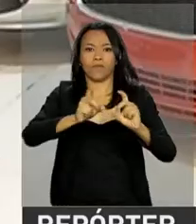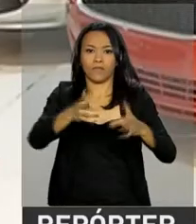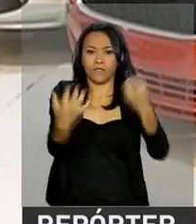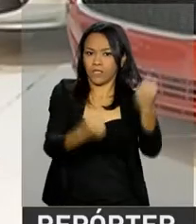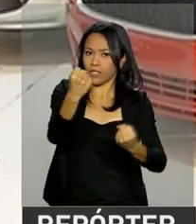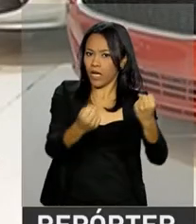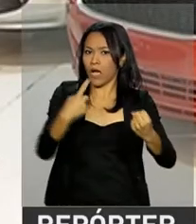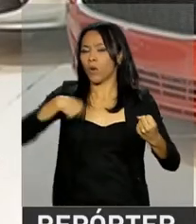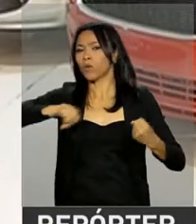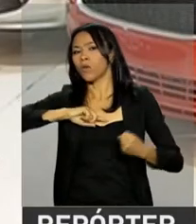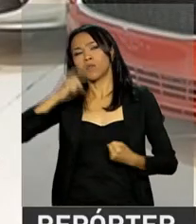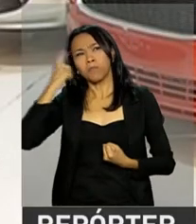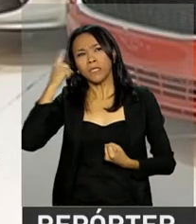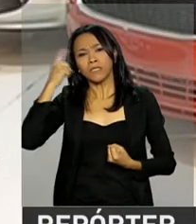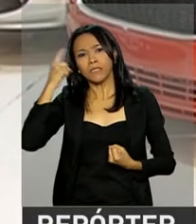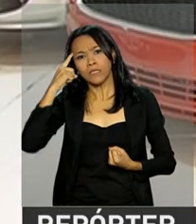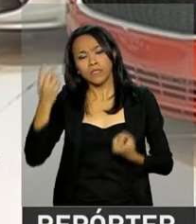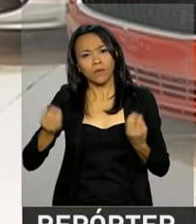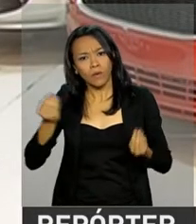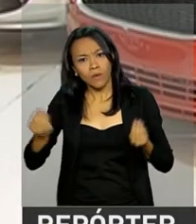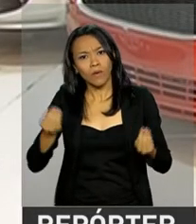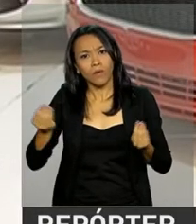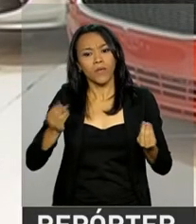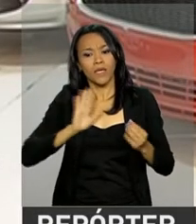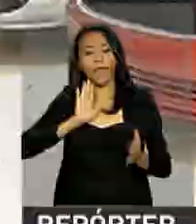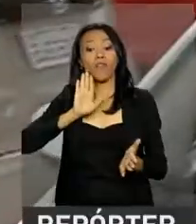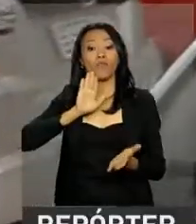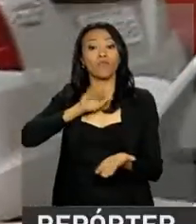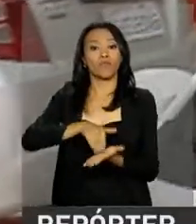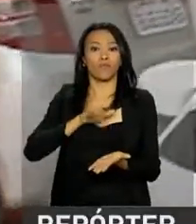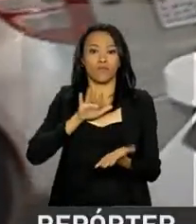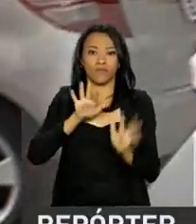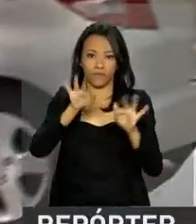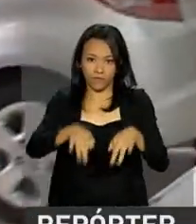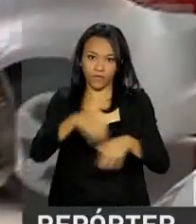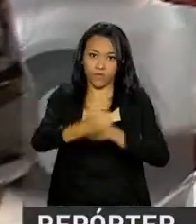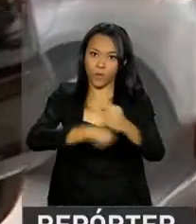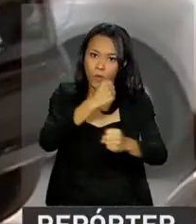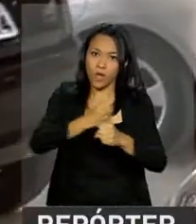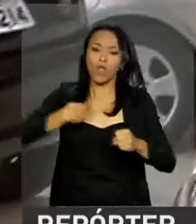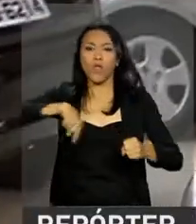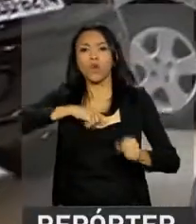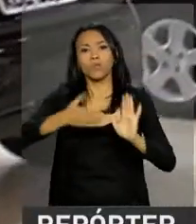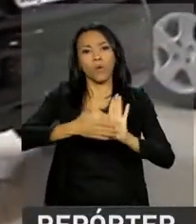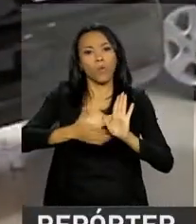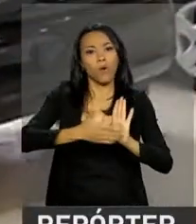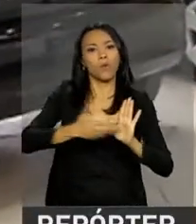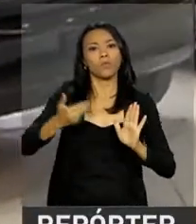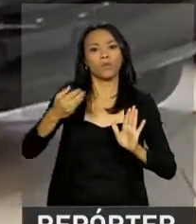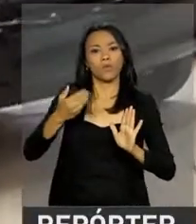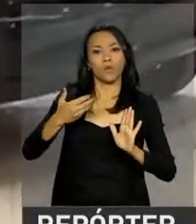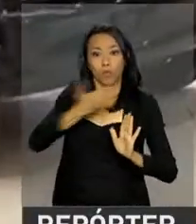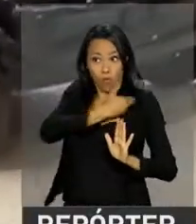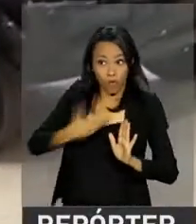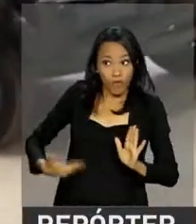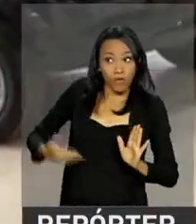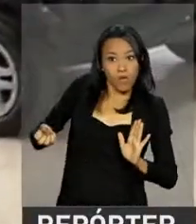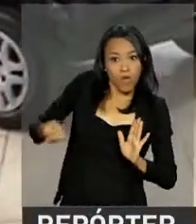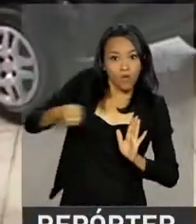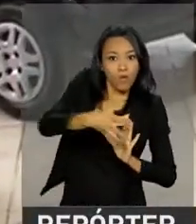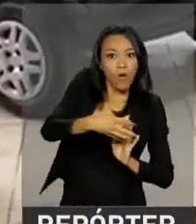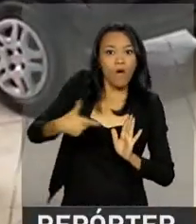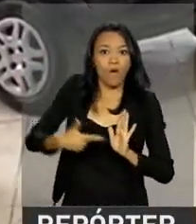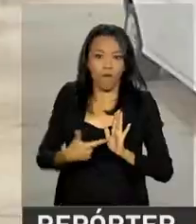estamos repensando agora a nossa política automotiva, que se encerra no final desse ano. Estamos propondo, dentro do governo, uma nova política automotiva chamada